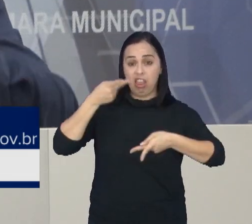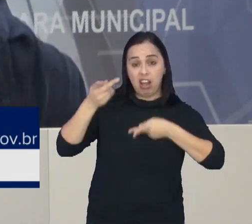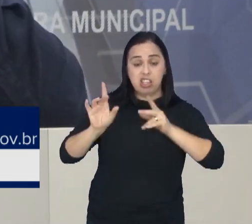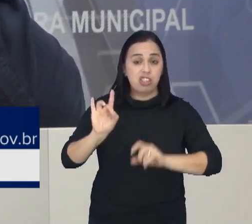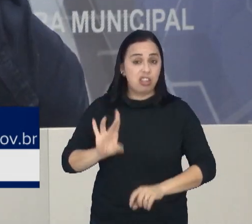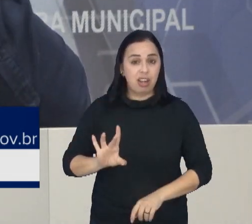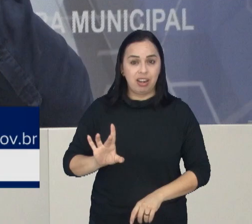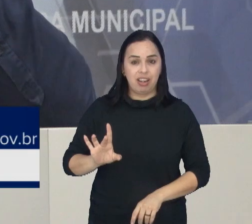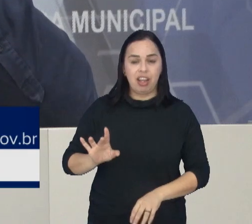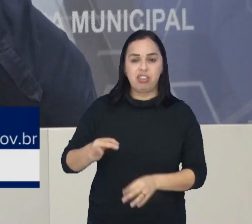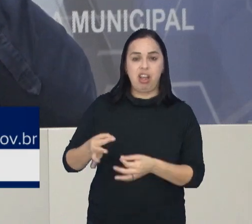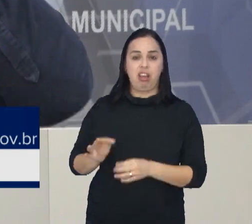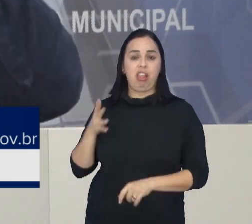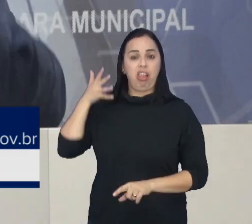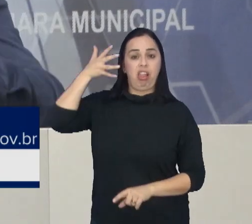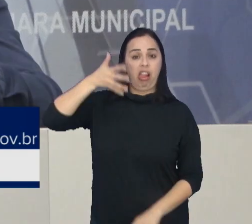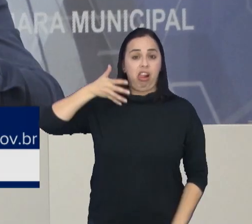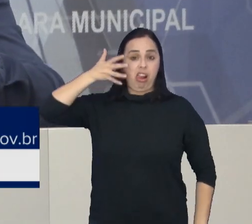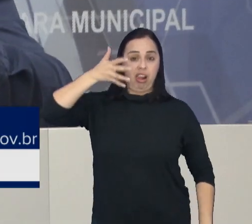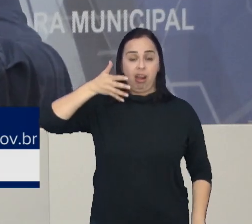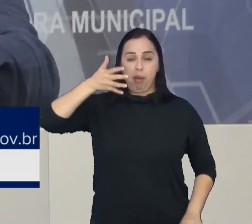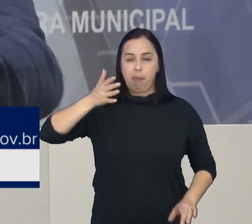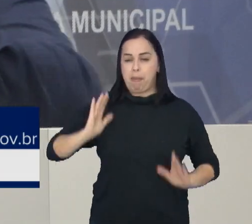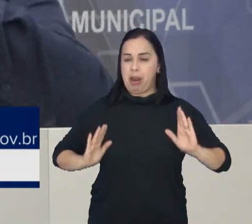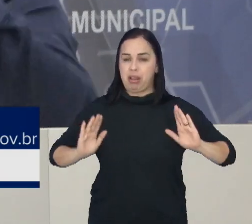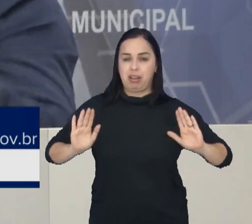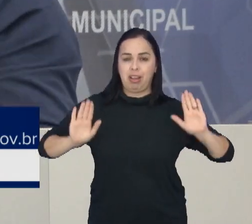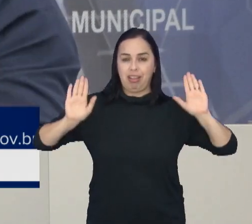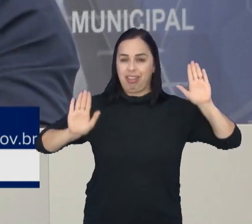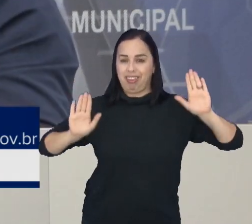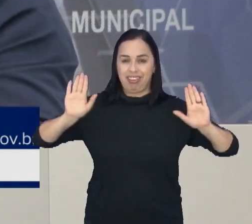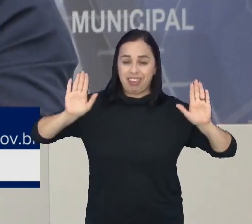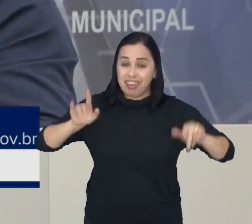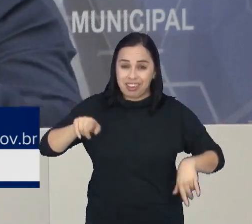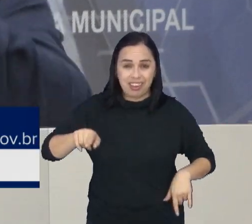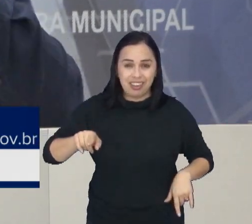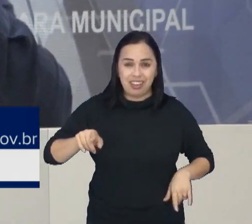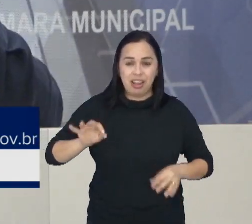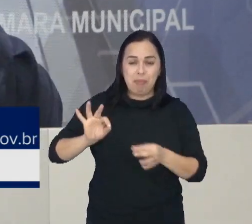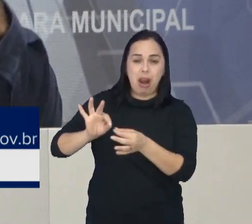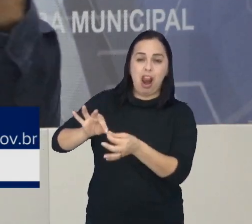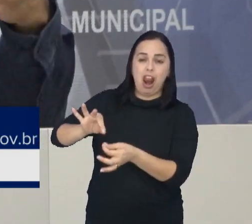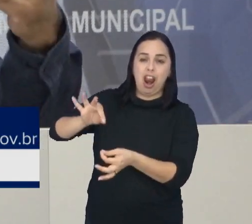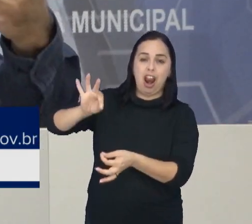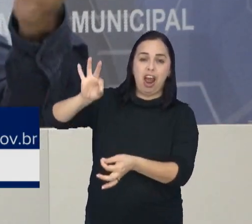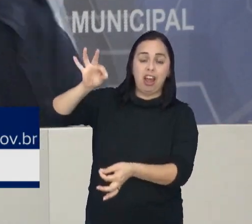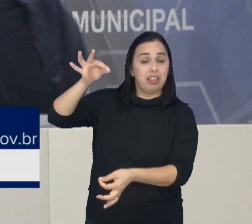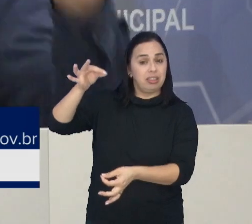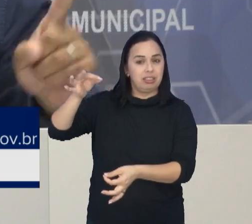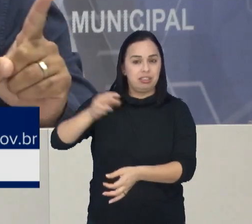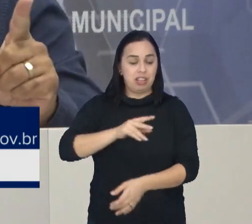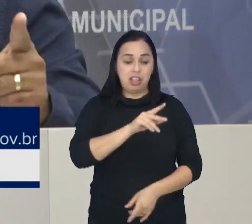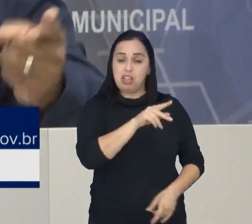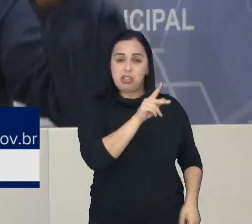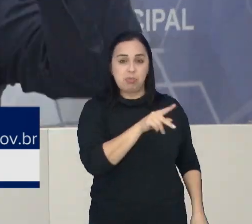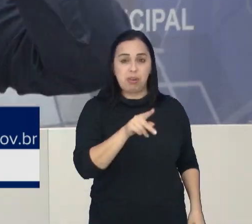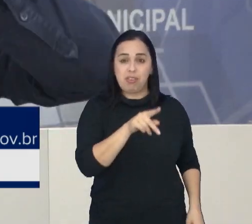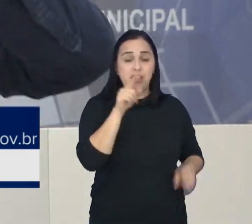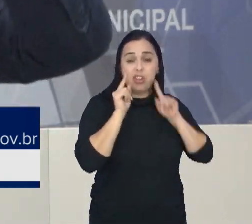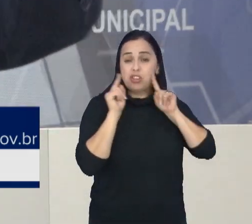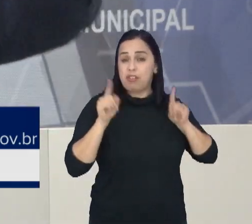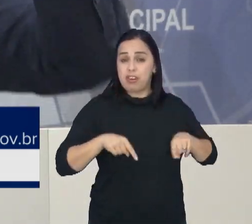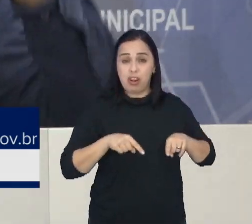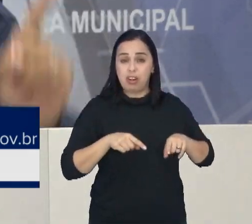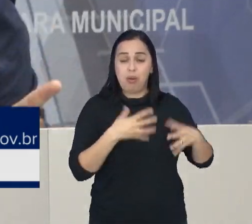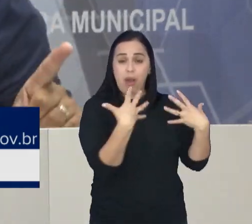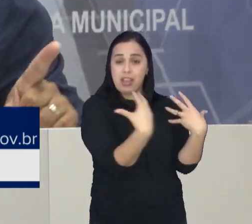é discurso de campanha, é cascata. E isso o servidor não admite, por isso